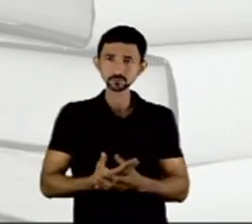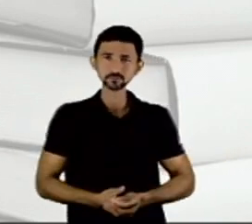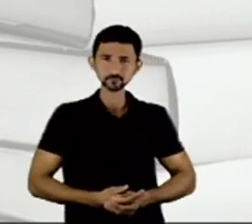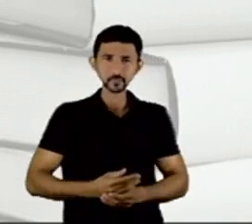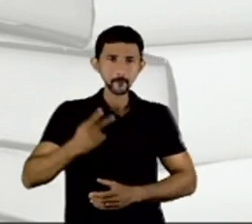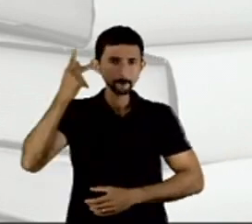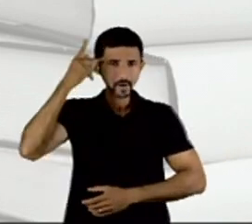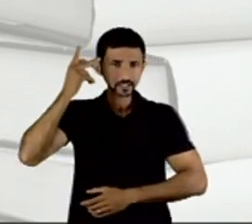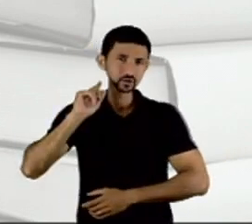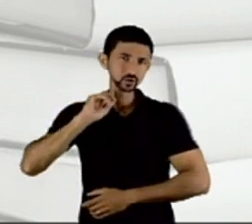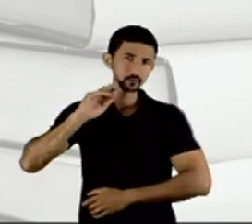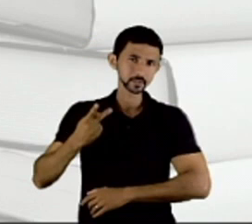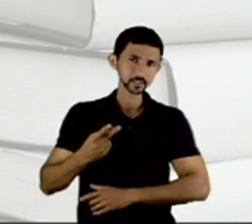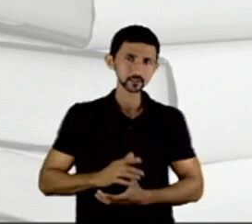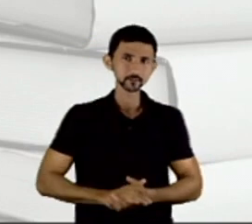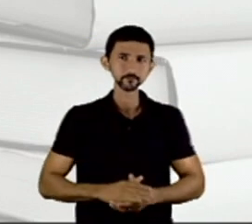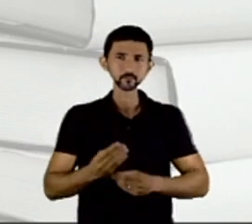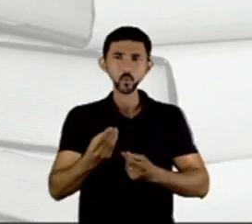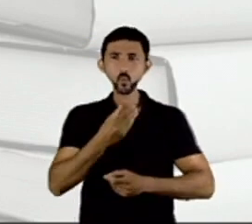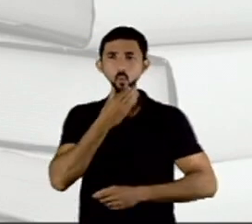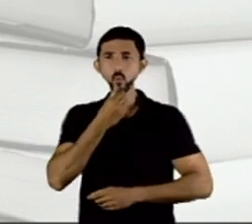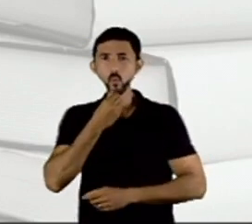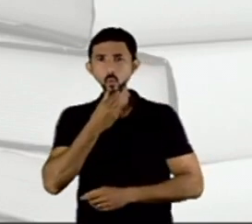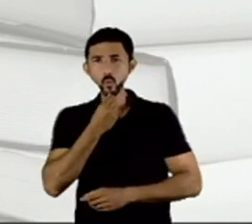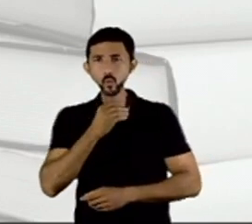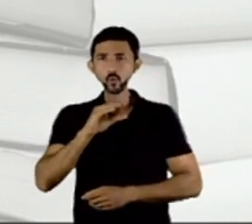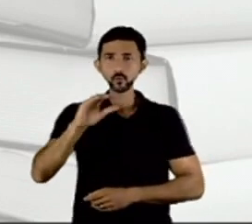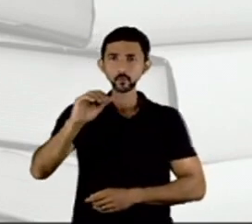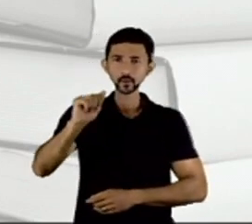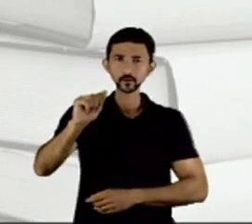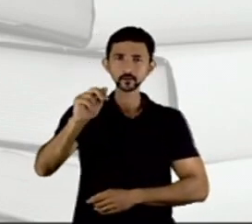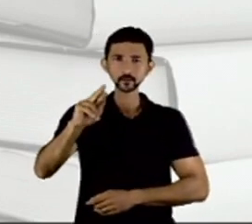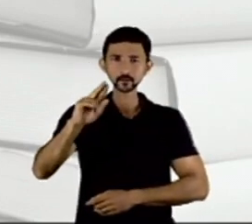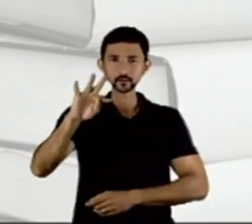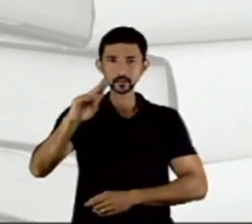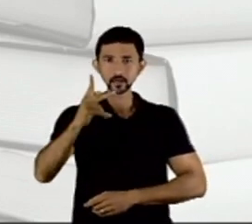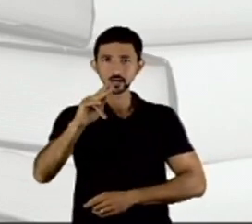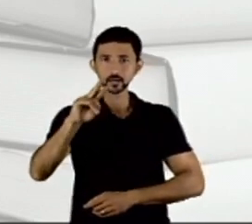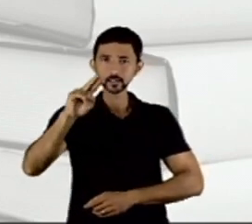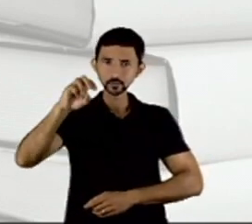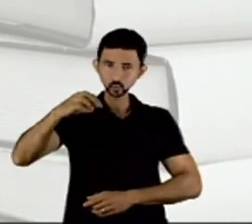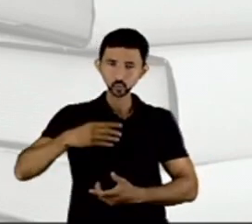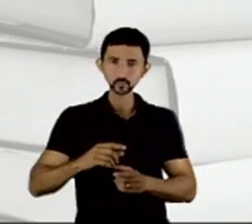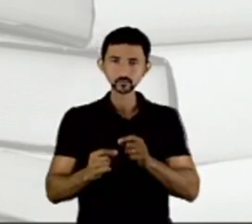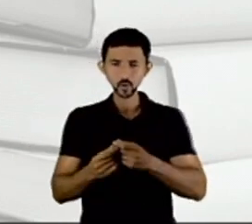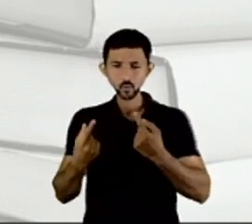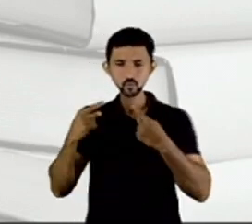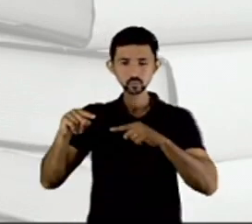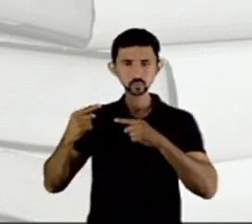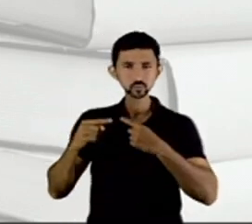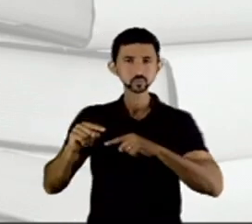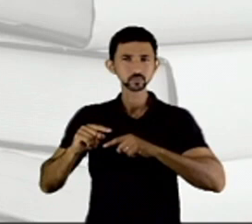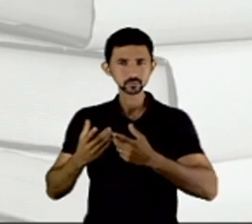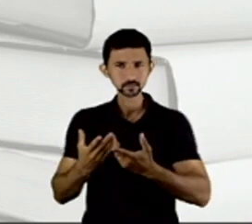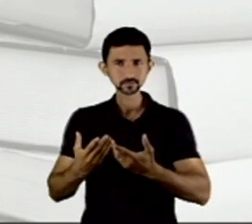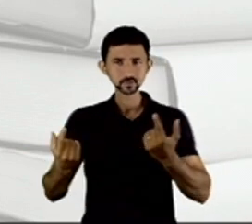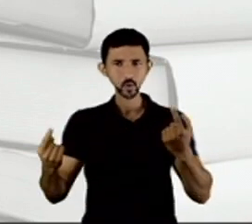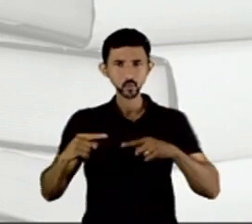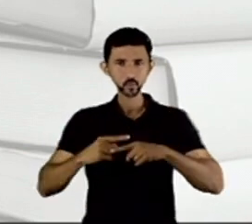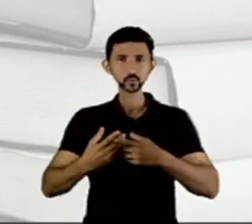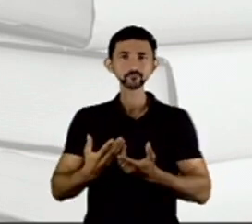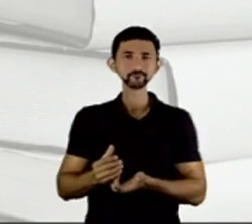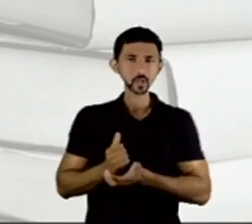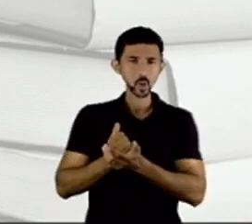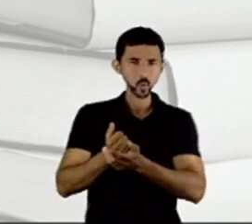paulista e mineira lançou Arthur Bernardes como candidato a presidente e enfrentou a concorrência de Nilo Peçanha, apoiado